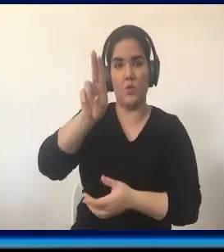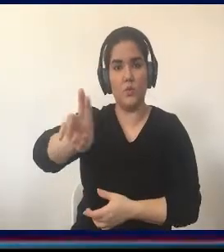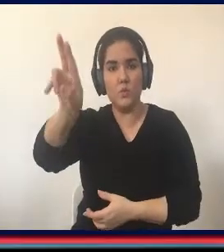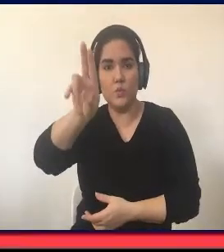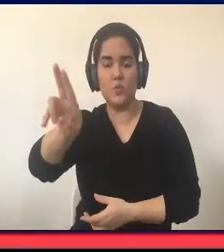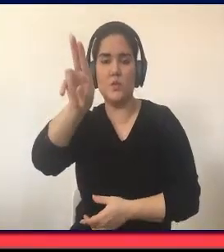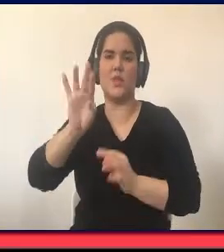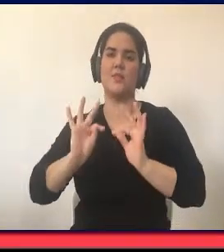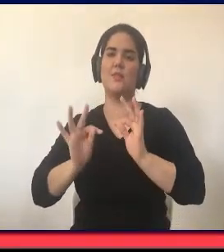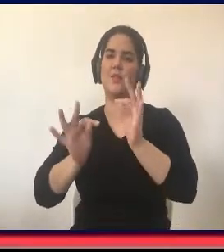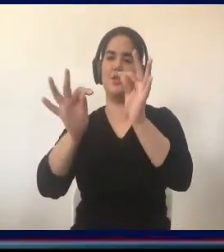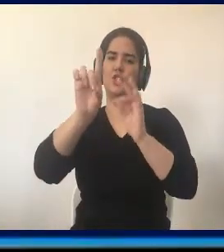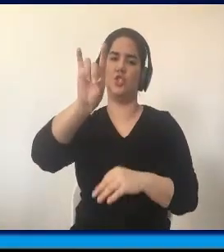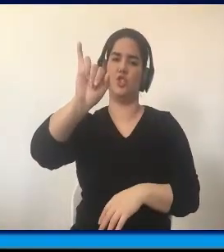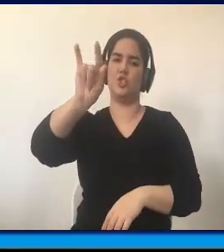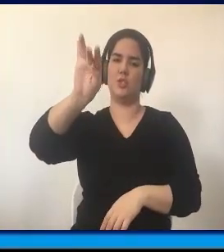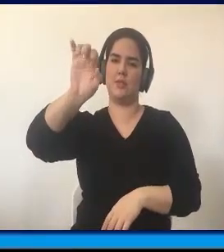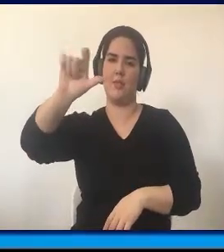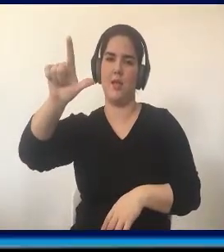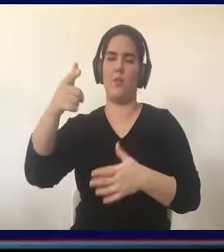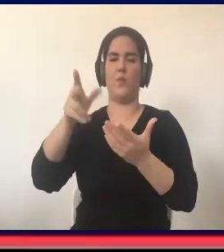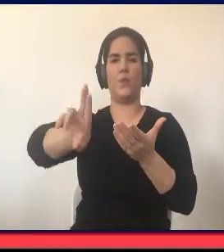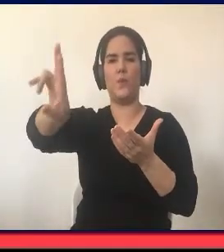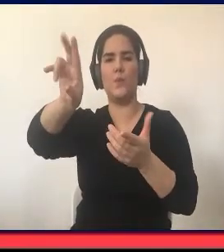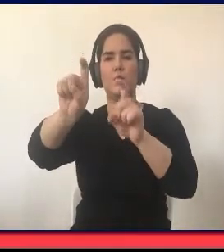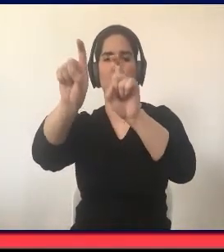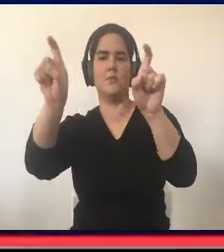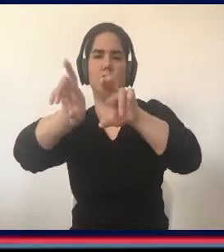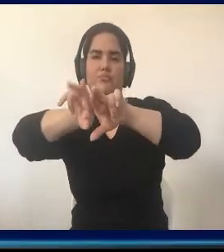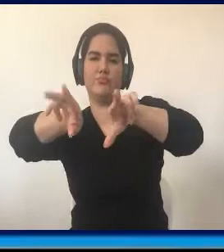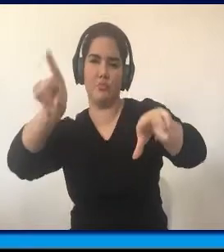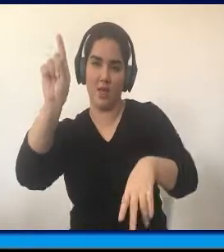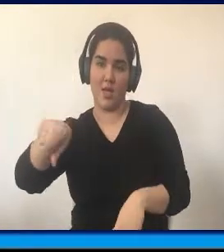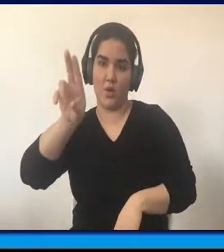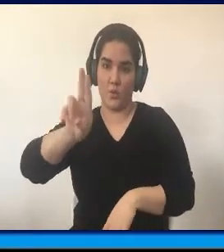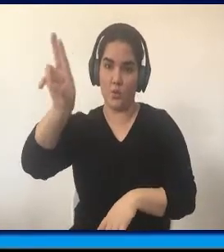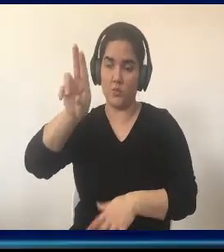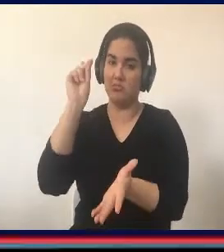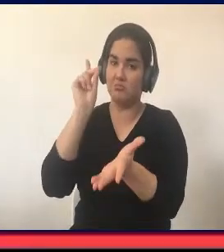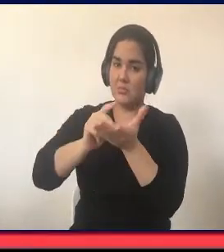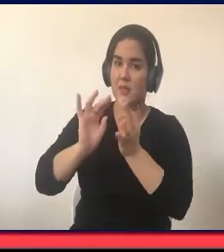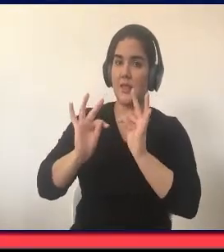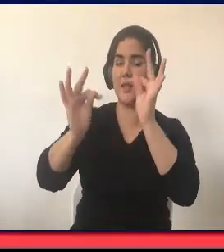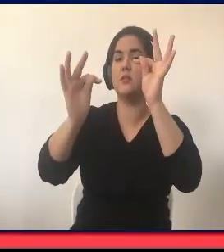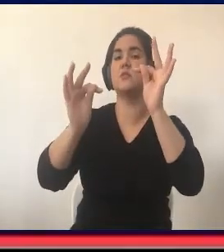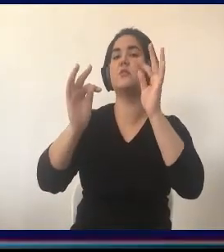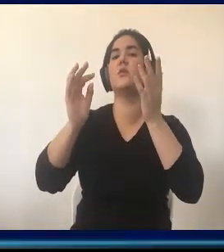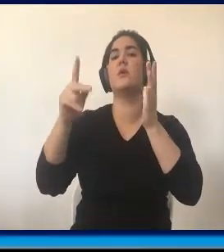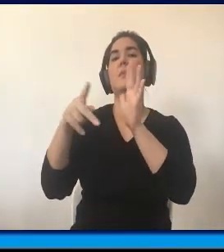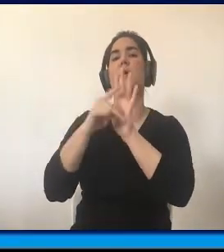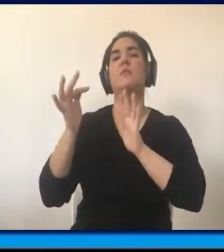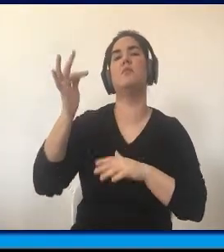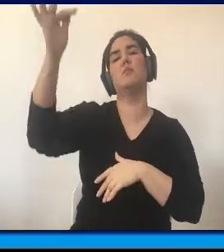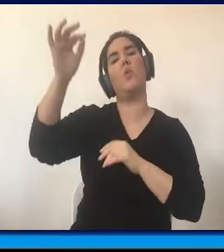digital na recriação? É isso que a gente pode considerar uma recriação do futuro ou não? Não é somente isso. Tem